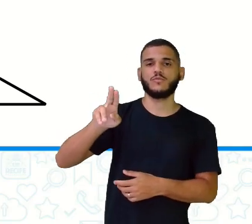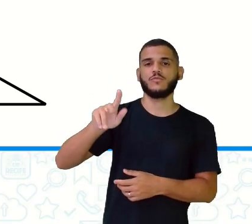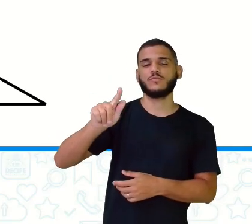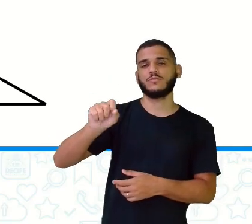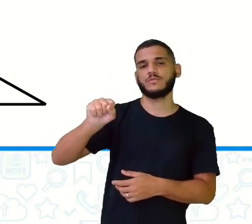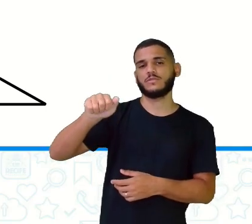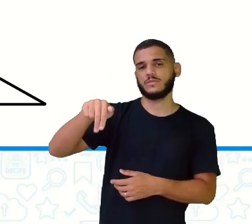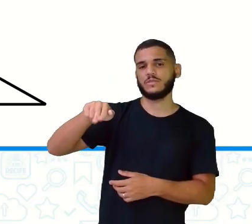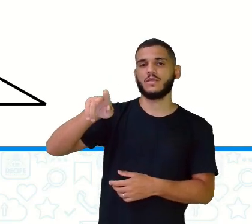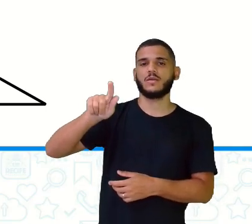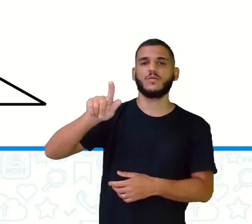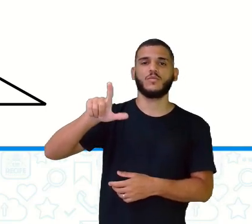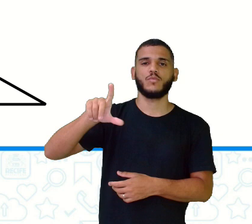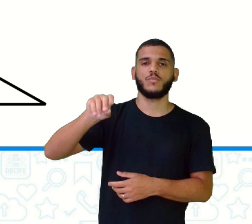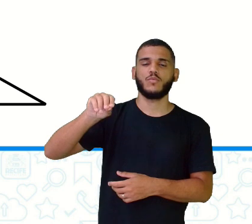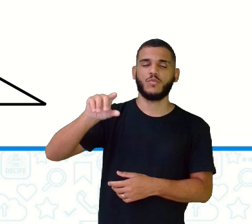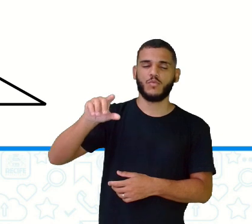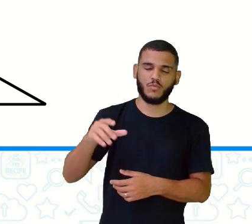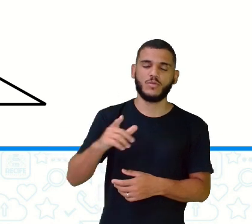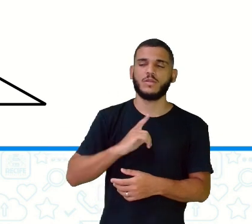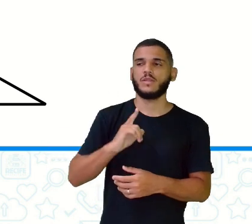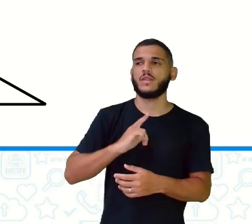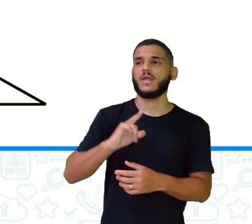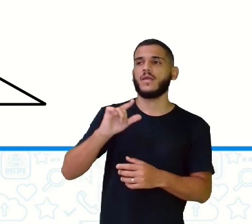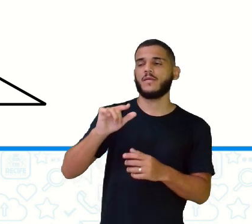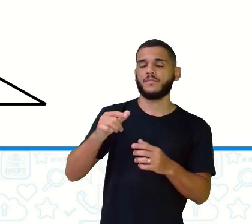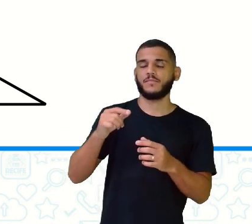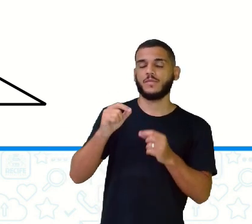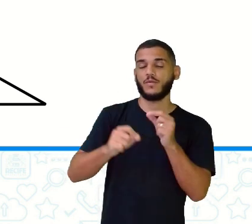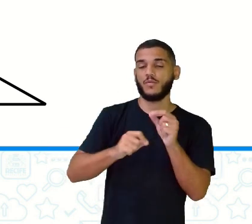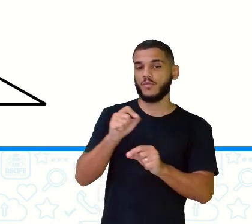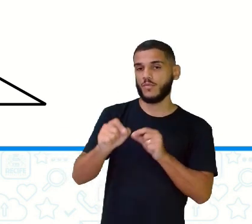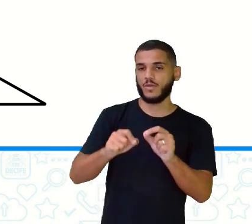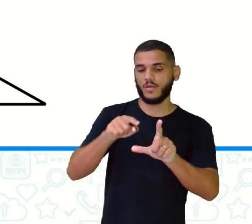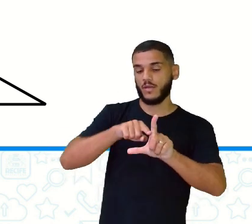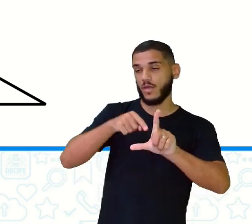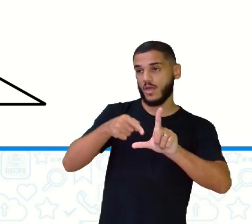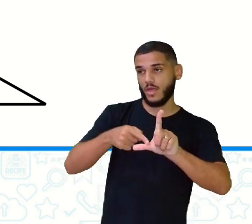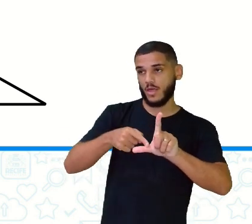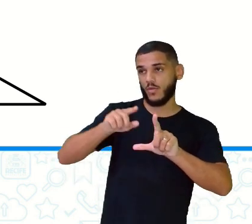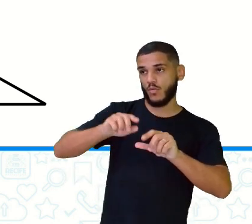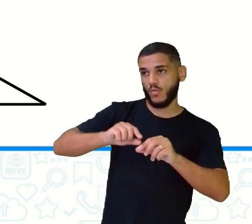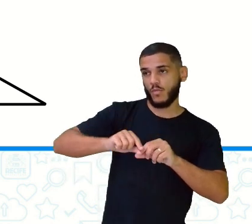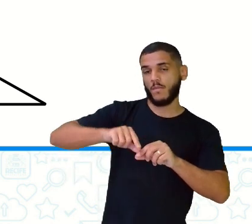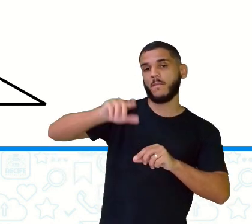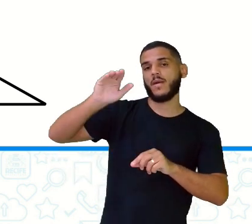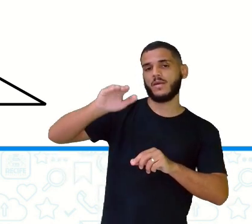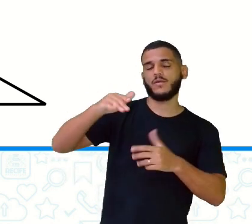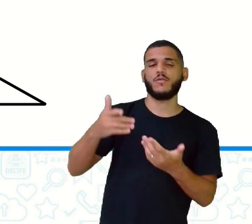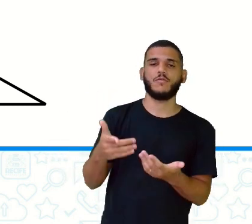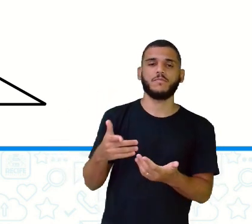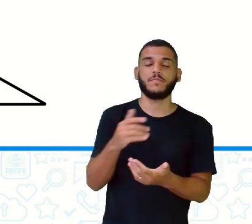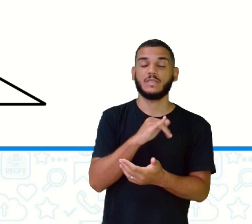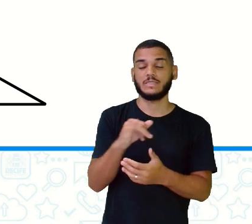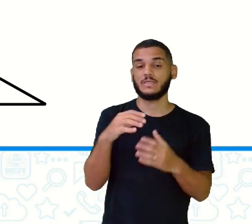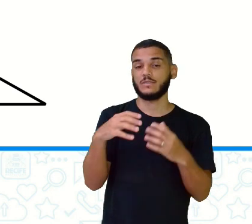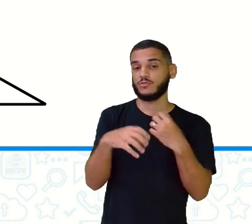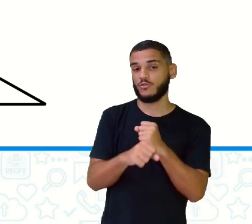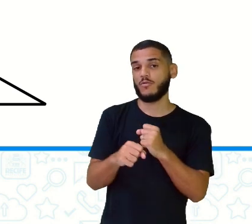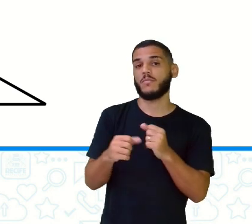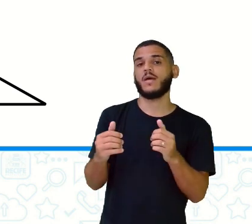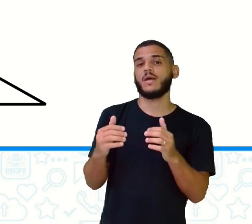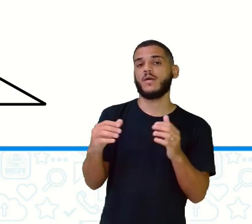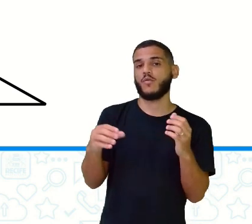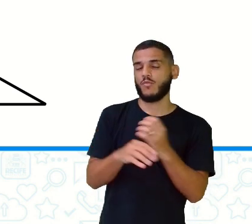superior. Nesse caso, 100 graus. Se a gente fizer a adição aqui, também vai